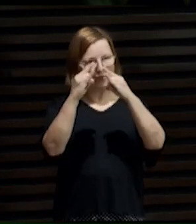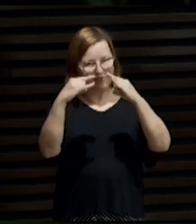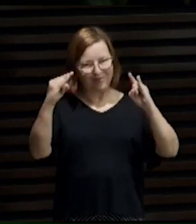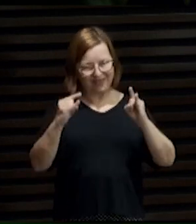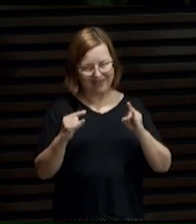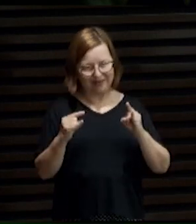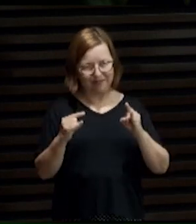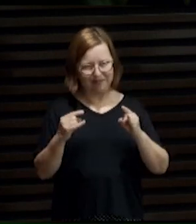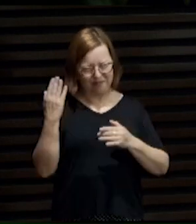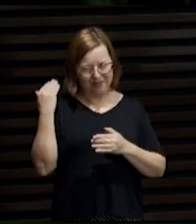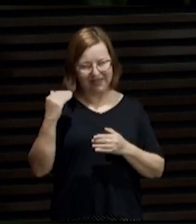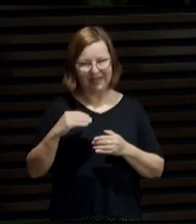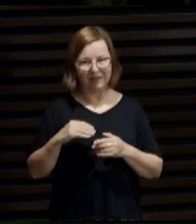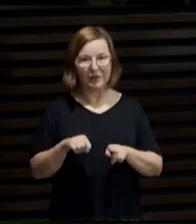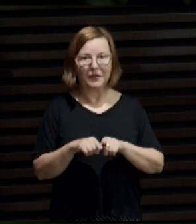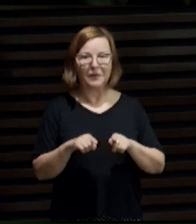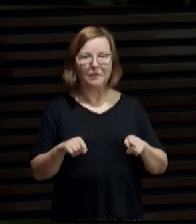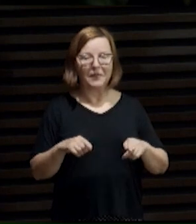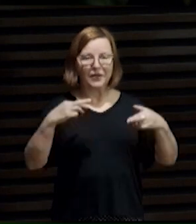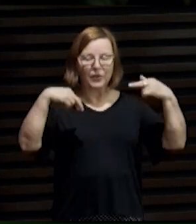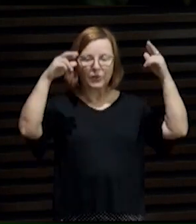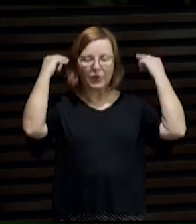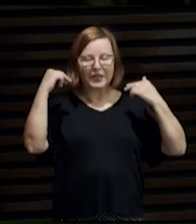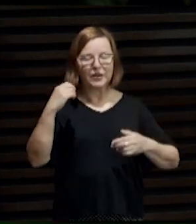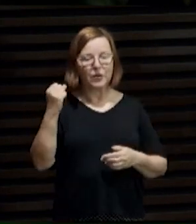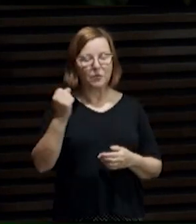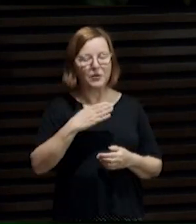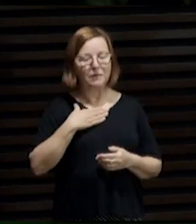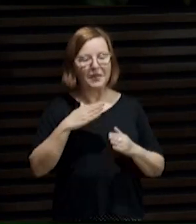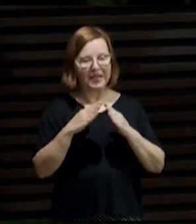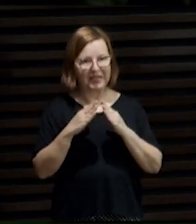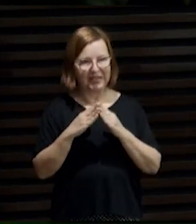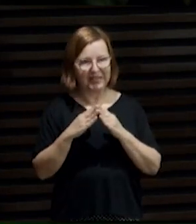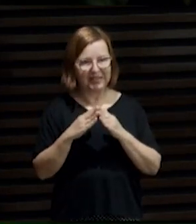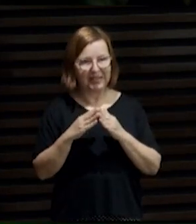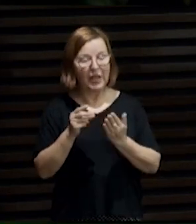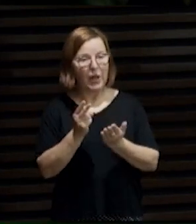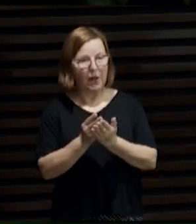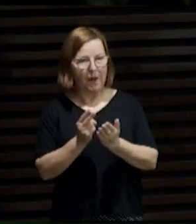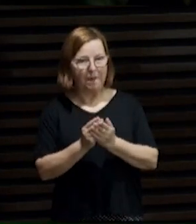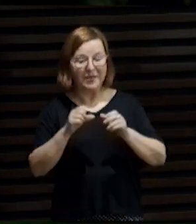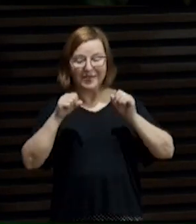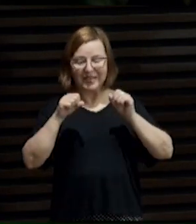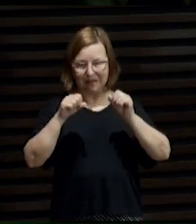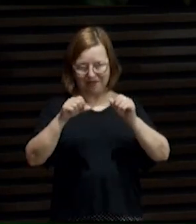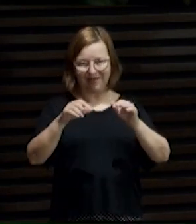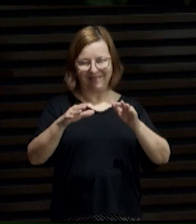O cordeiro que foi morto pela minha casa é o mesmo que abençoa a comunidade que eu vivo.